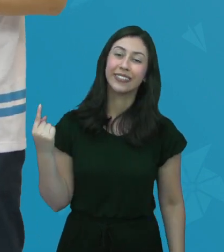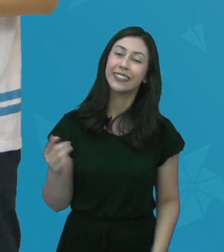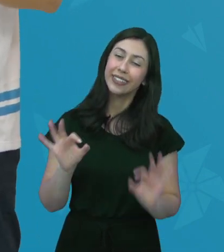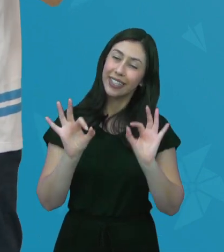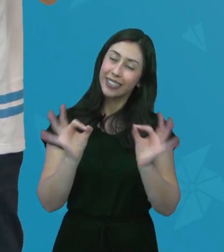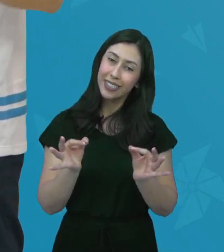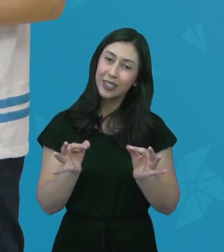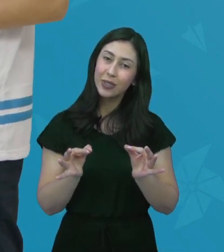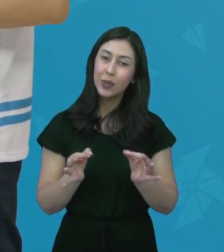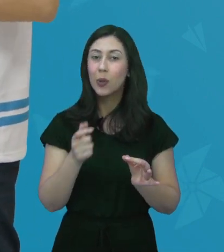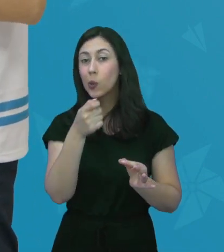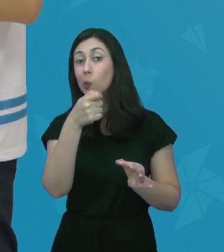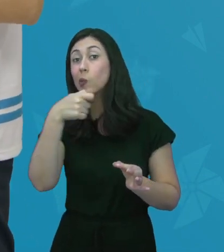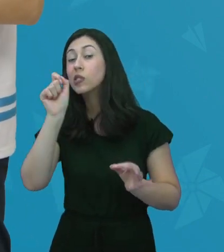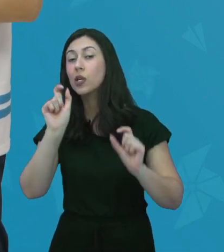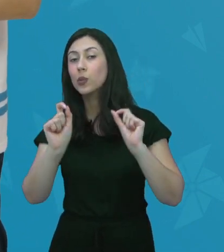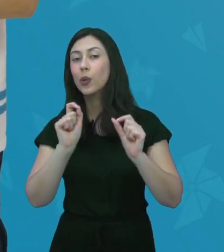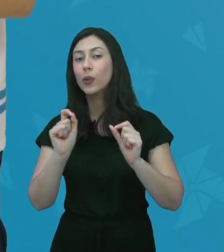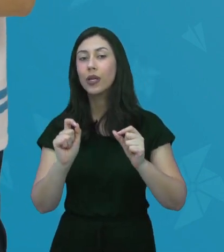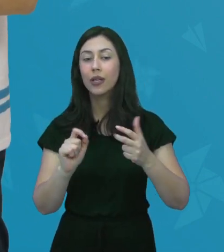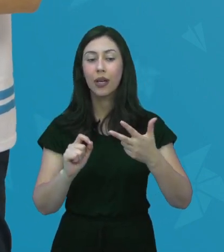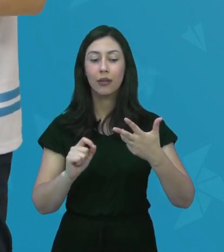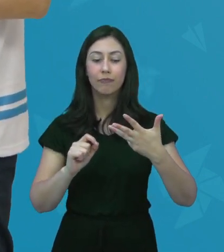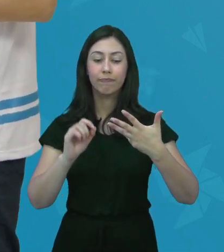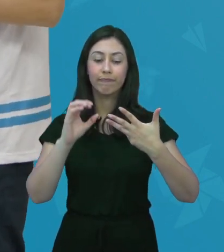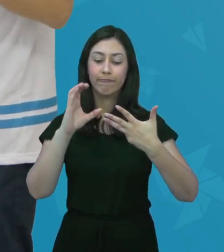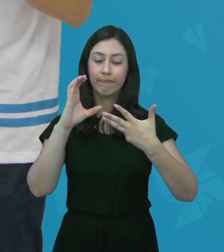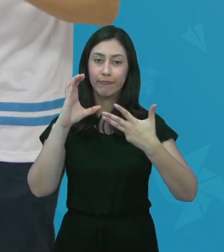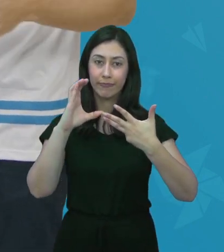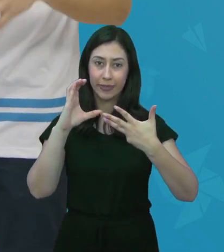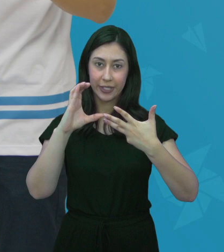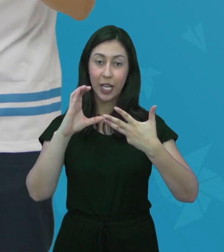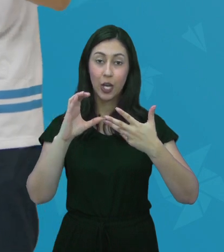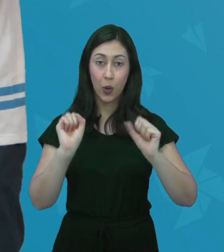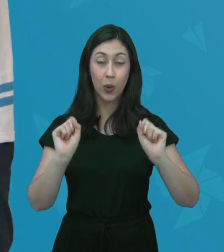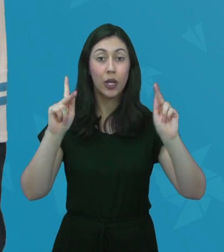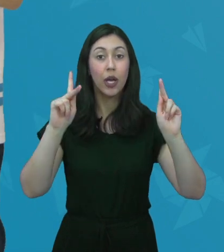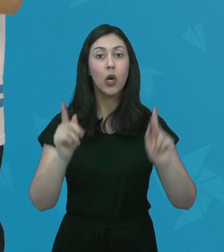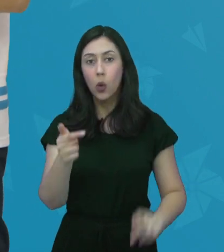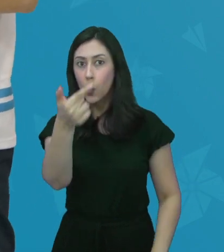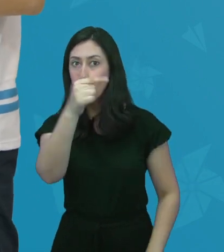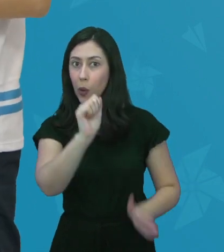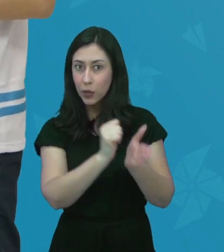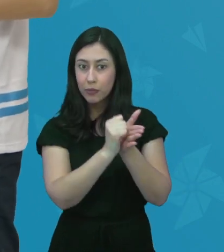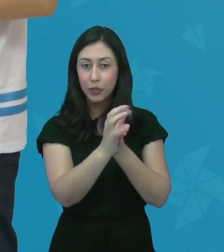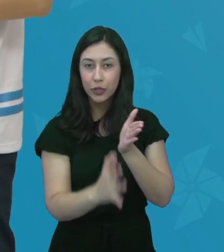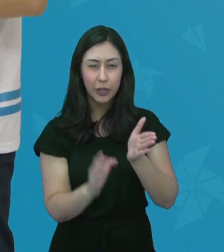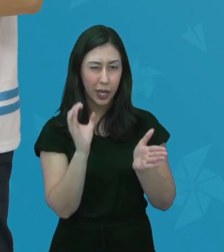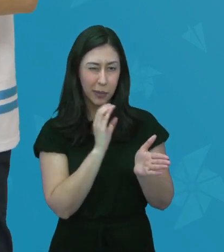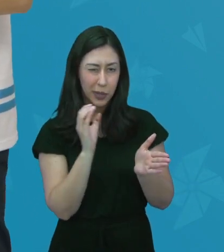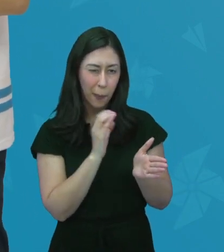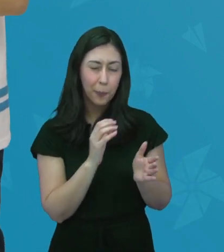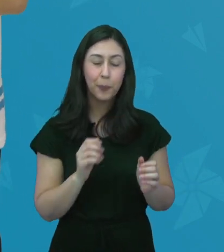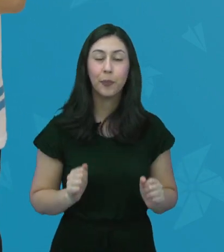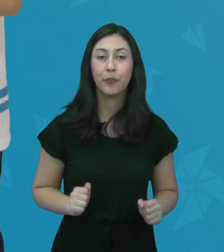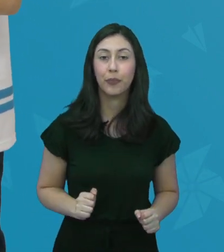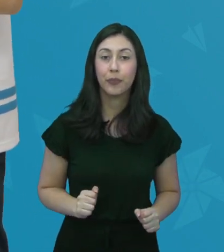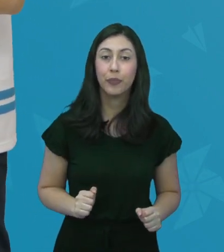como a gente confirmou aqui, a alternativa C, homogênea, heterogênea e heterogênea, ok? Vamos comigo mais um exercício aqui,